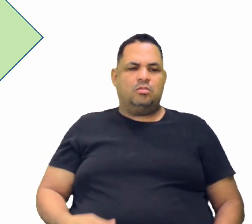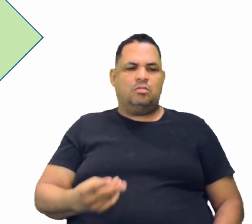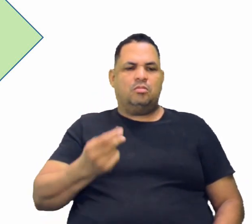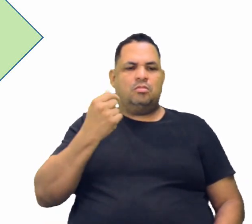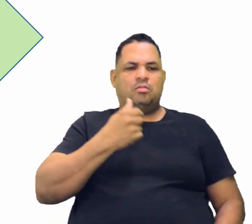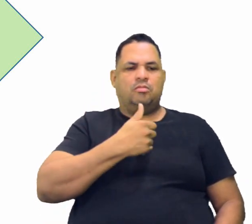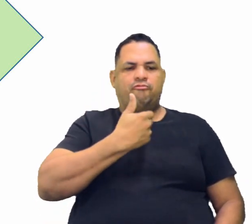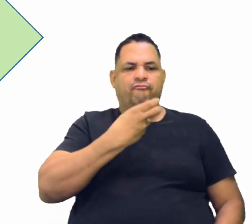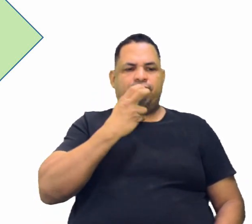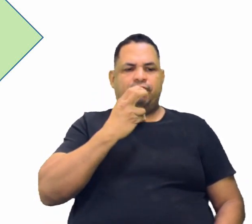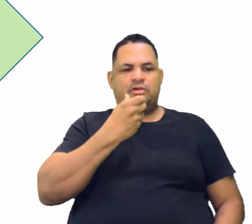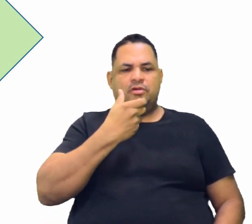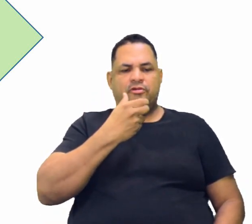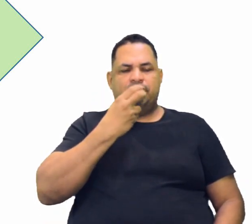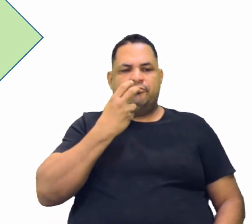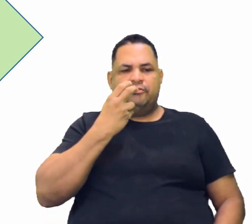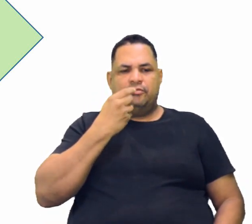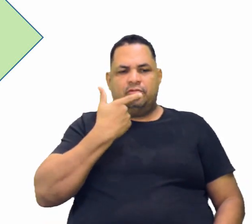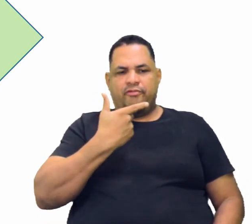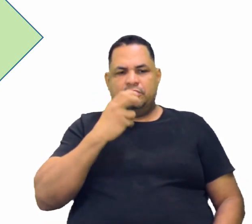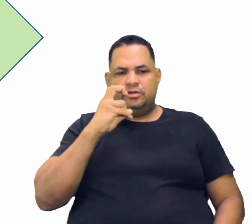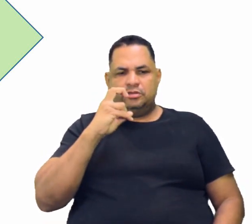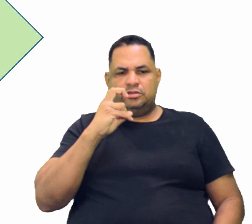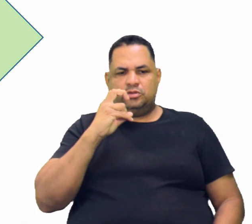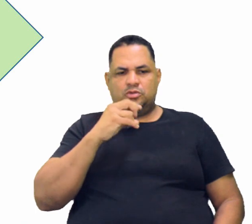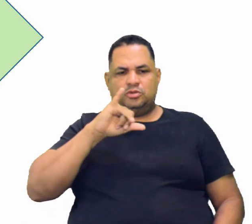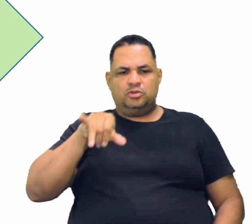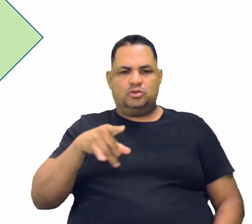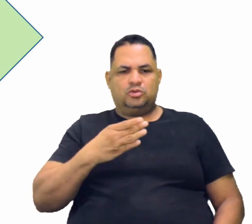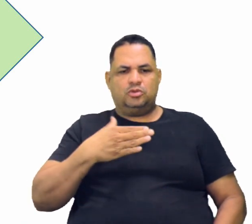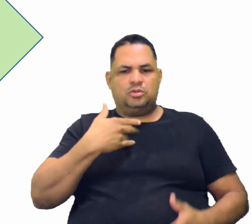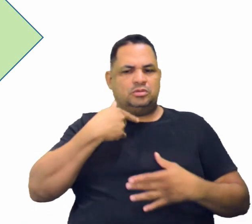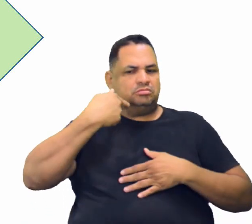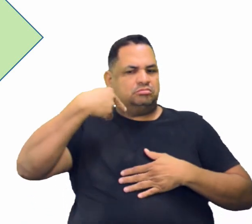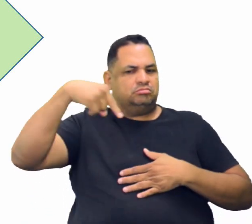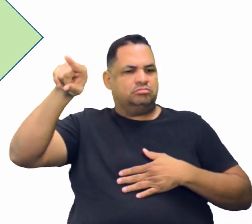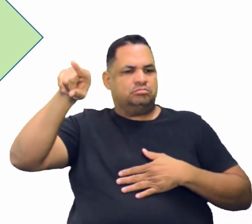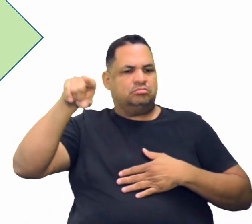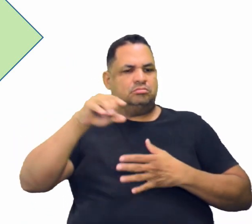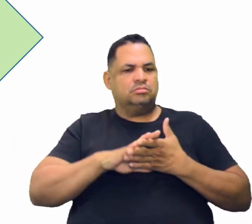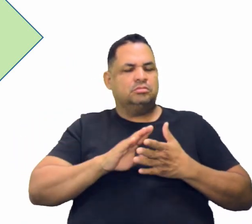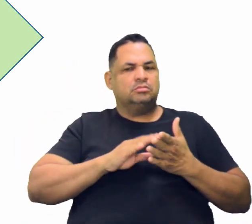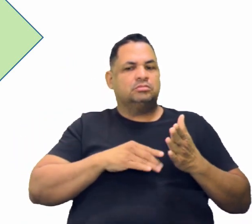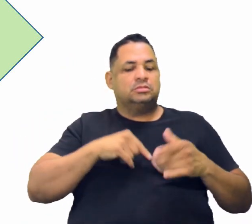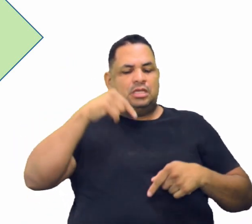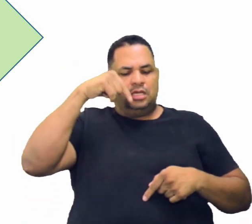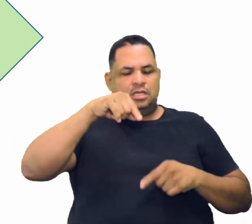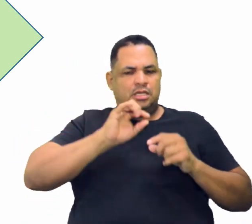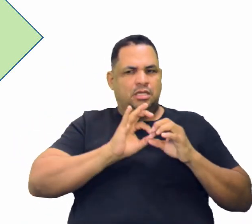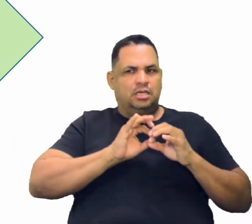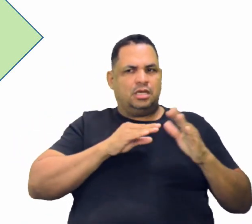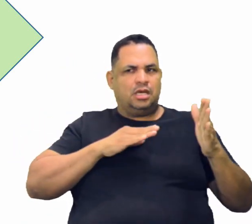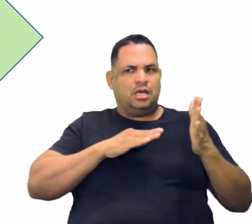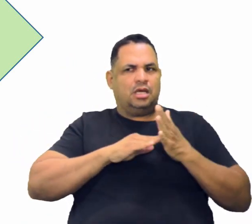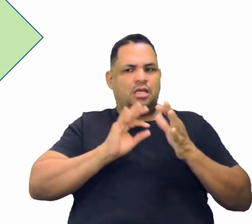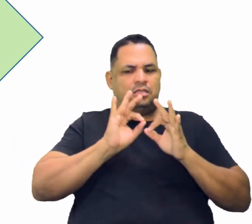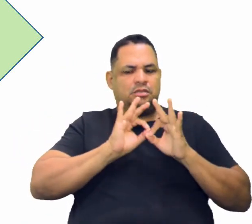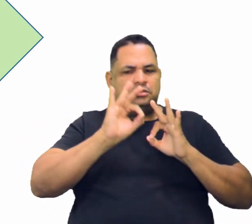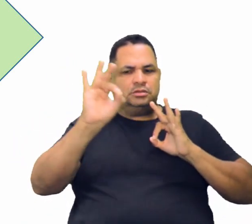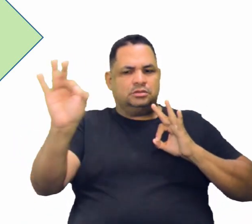Eram 25 de julho quando partimos. Daqui até a padaria